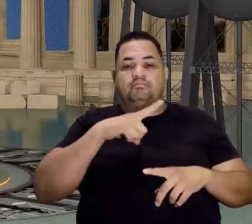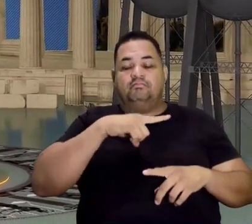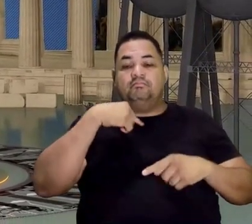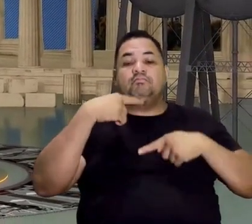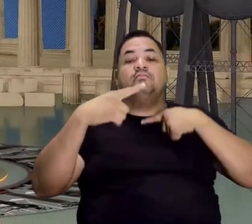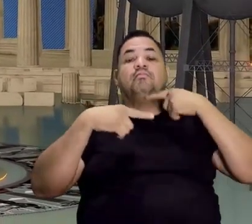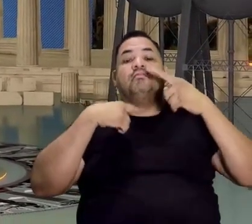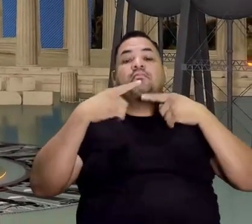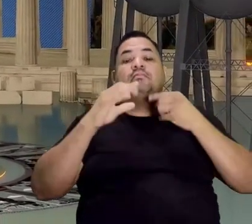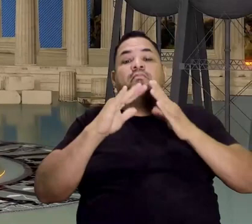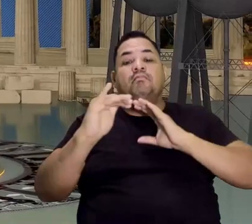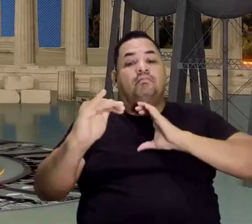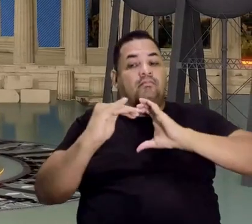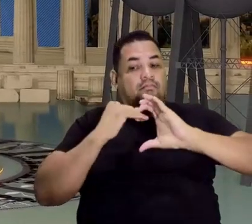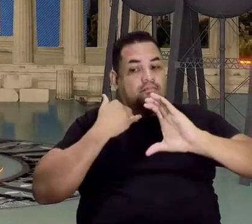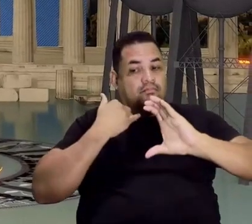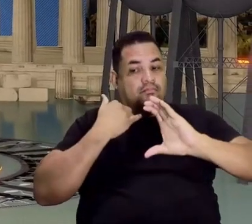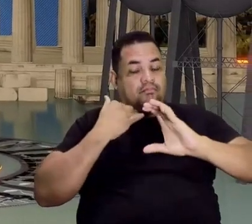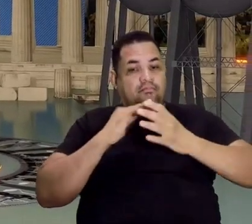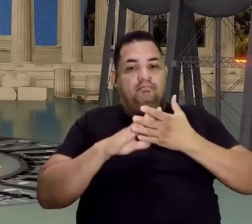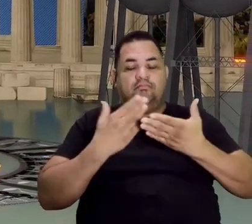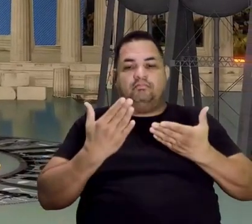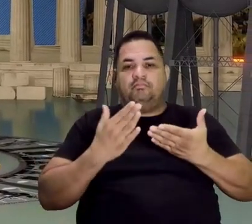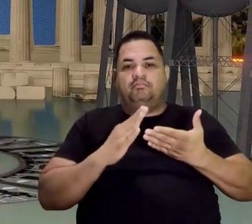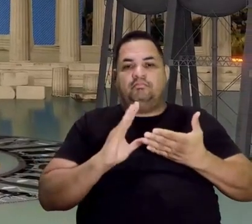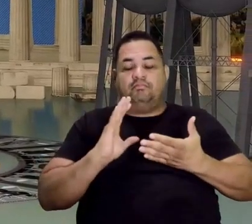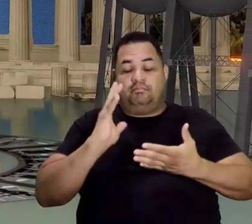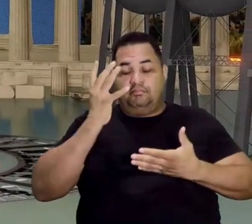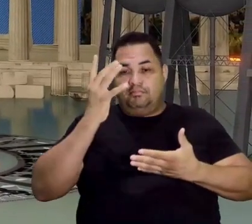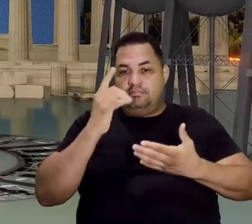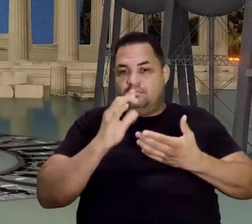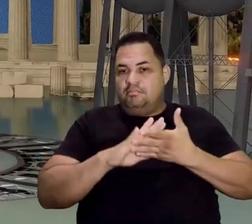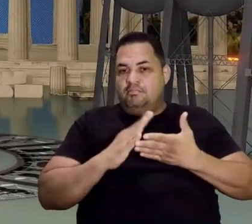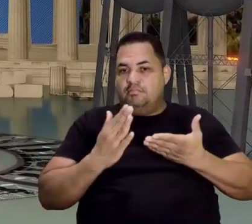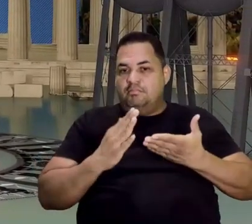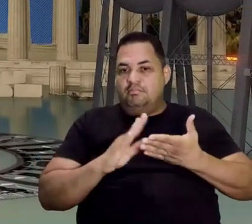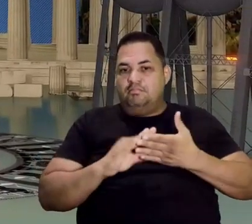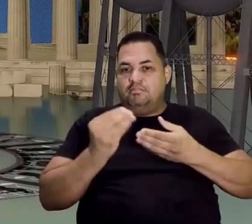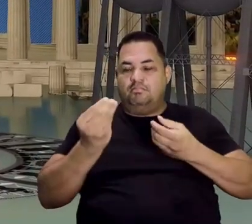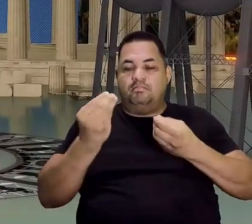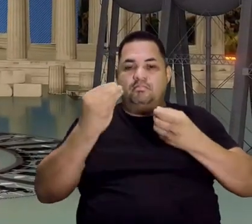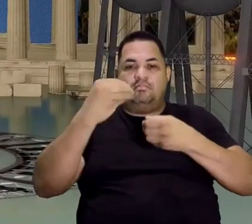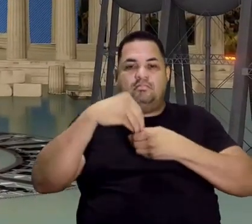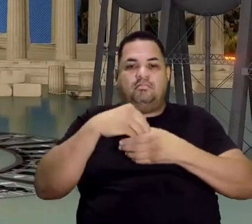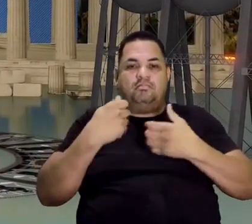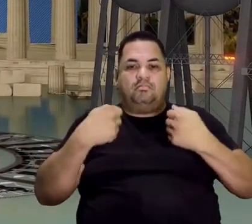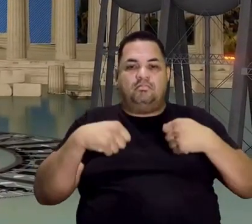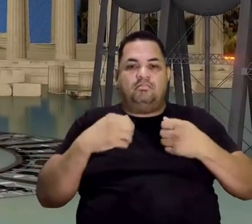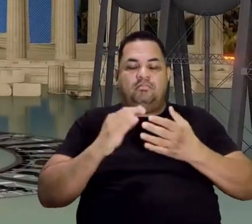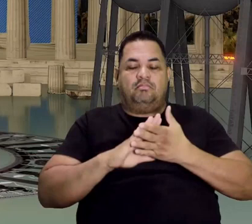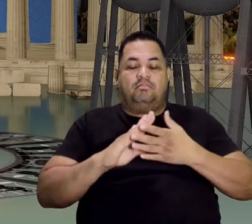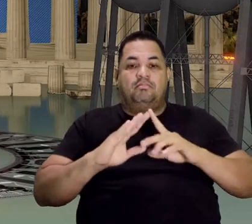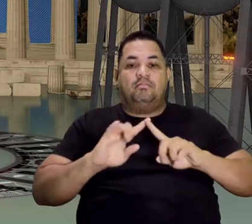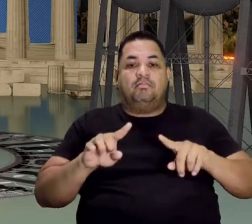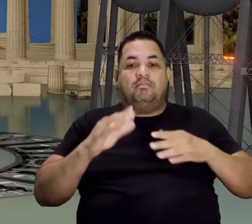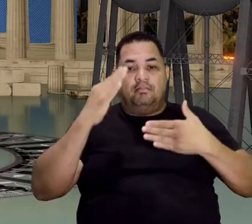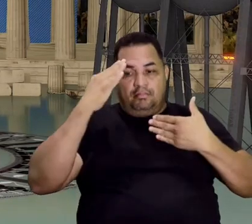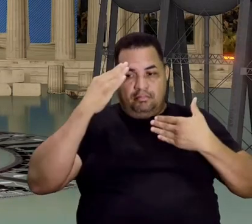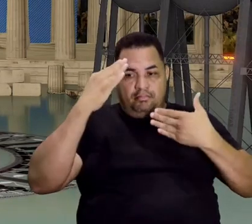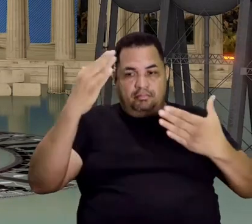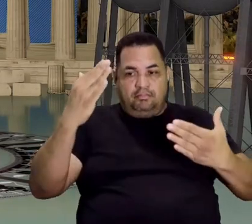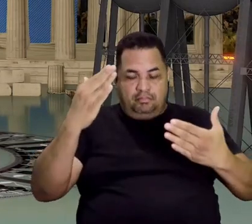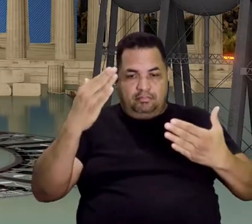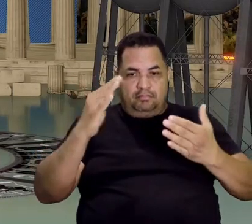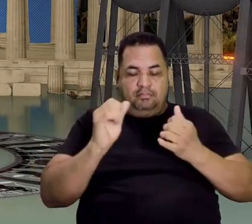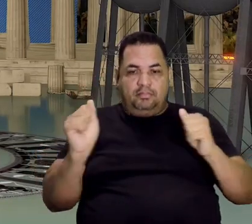dúvidas, passa para a gente vai tentar solucionar, tá? Diante dessa perspectiva. No mais, eu agradeço